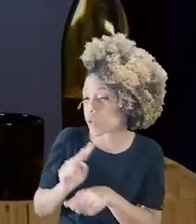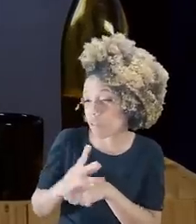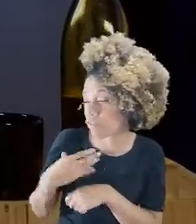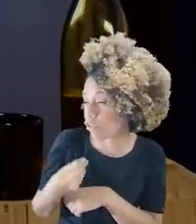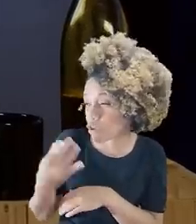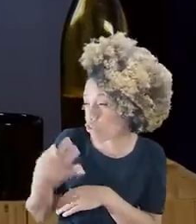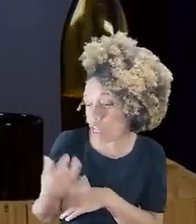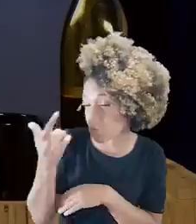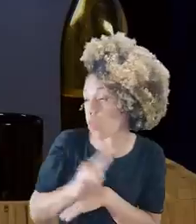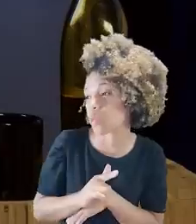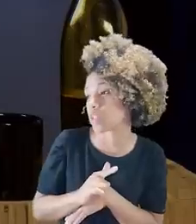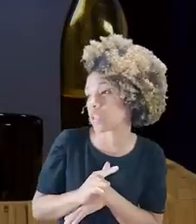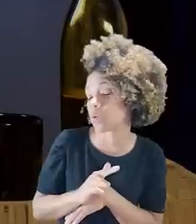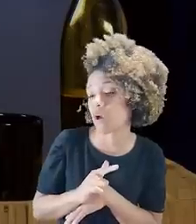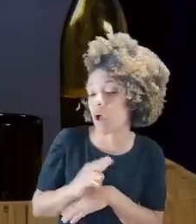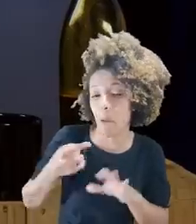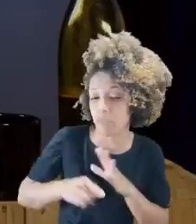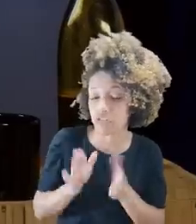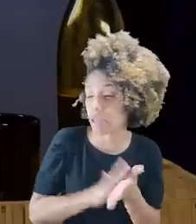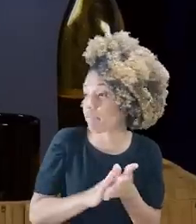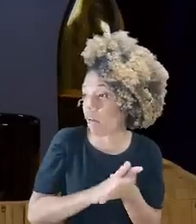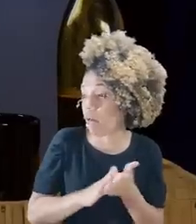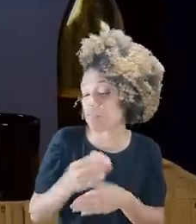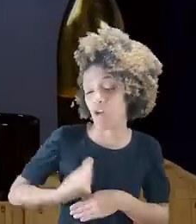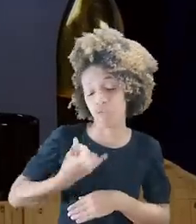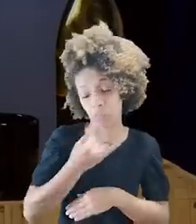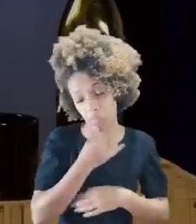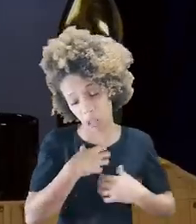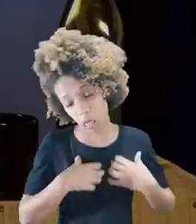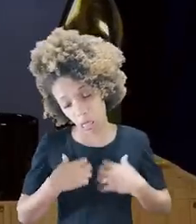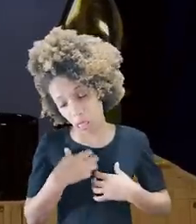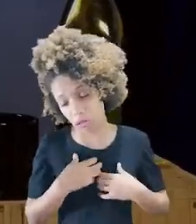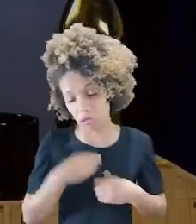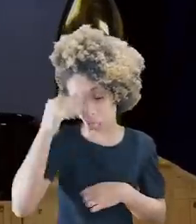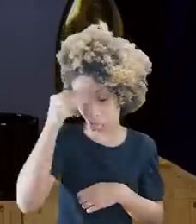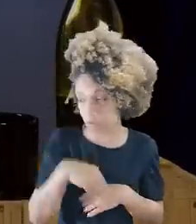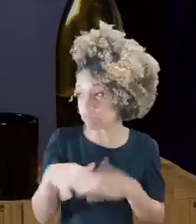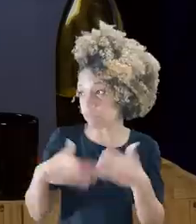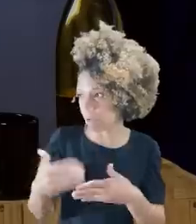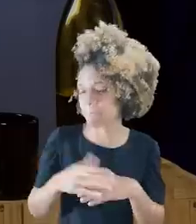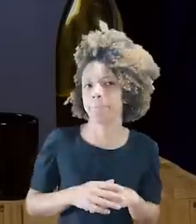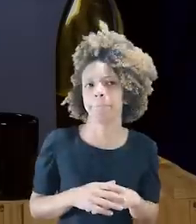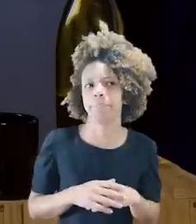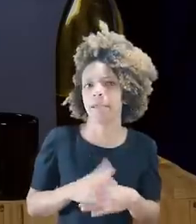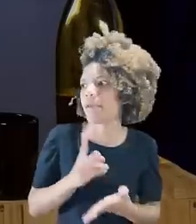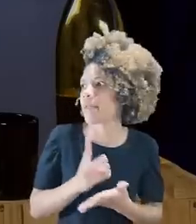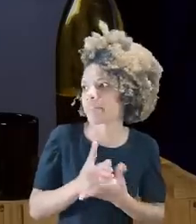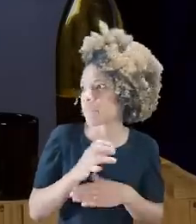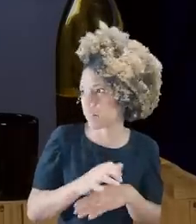podcast ele é direcionado para isso porque assim eh e eu recebo muitas mensagens assim muitas mensagens Direct tipo